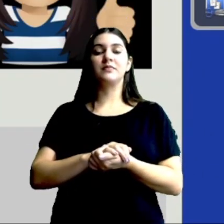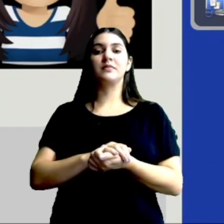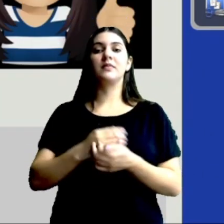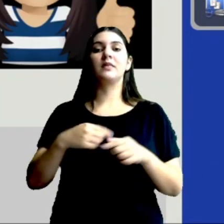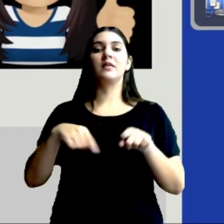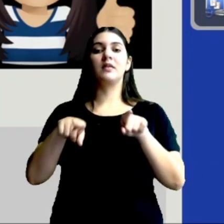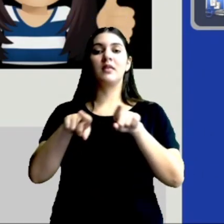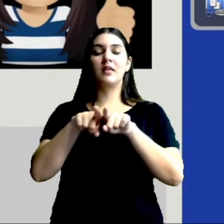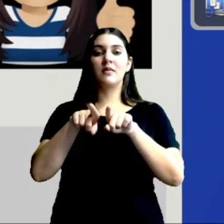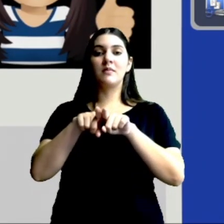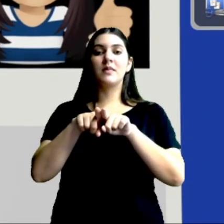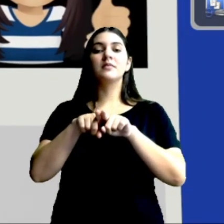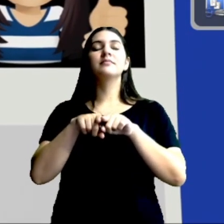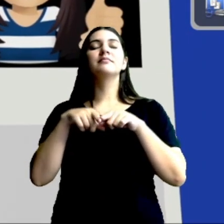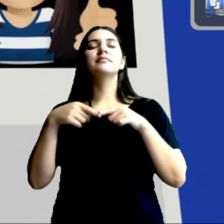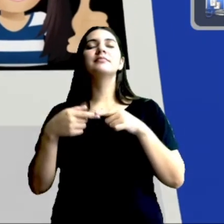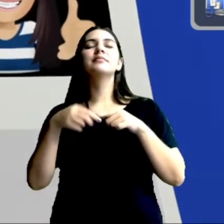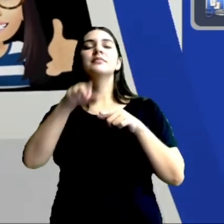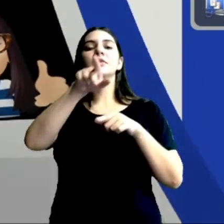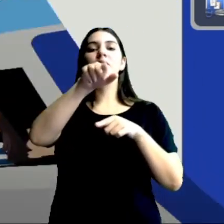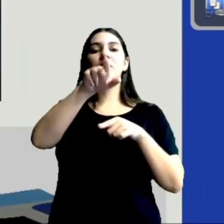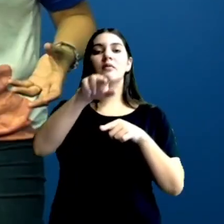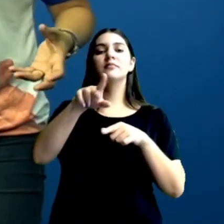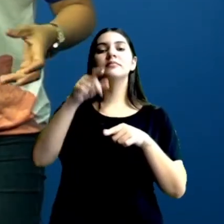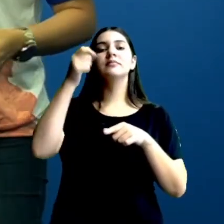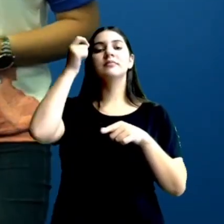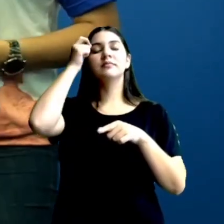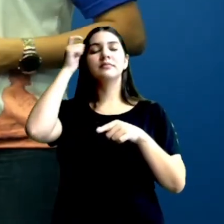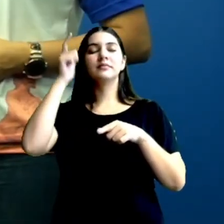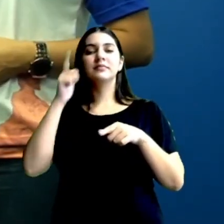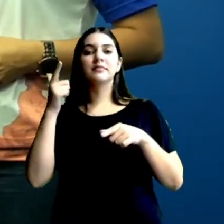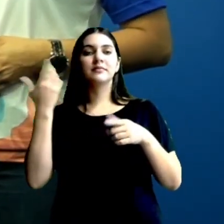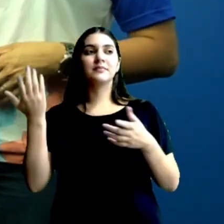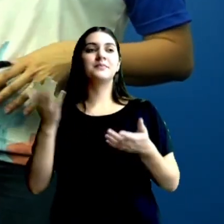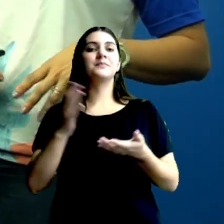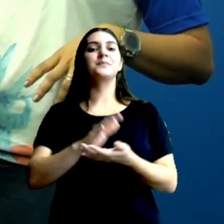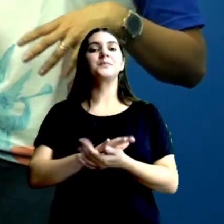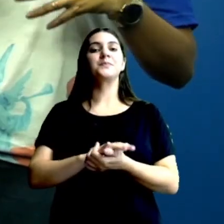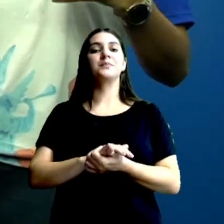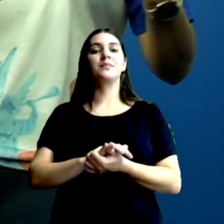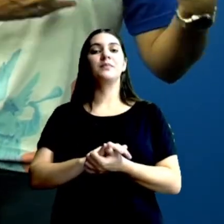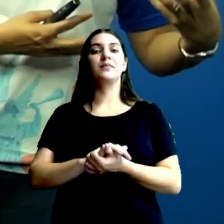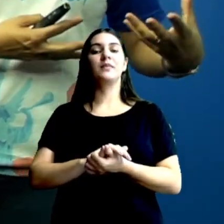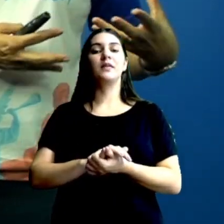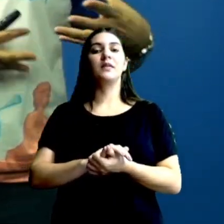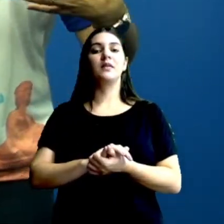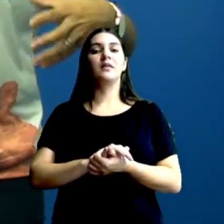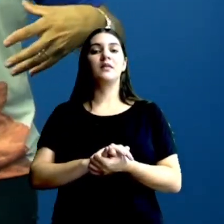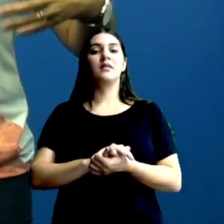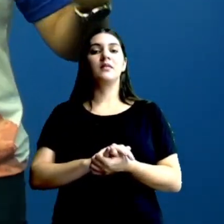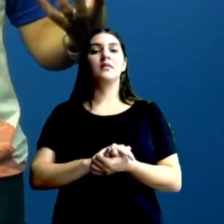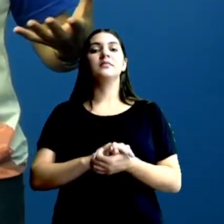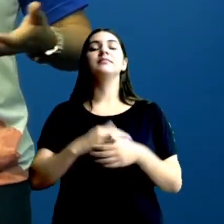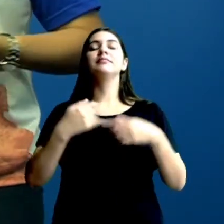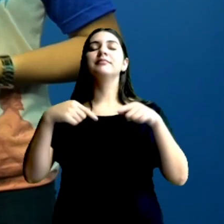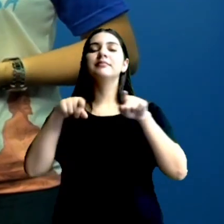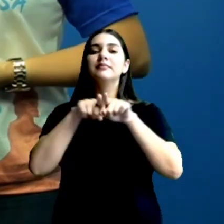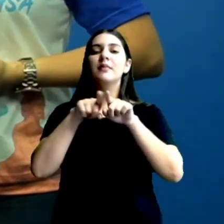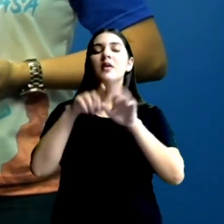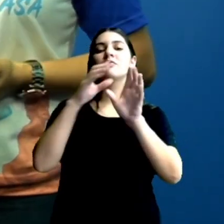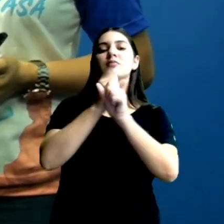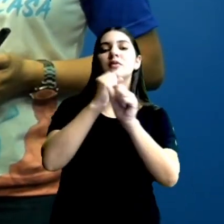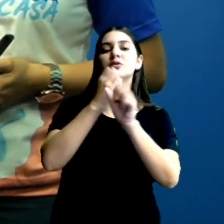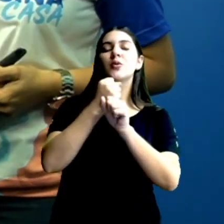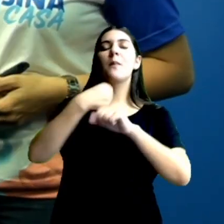de situações de igualdade envolvendo ideias, né? Com as operações e propriedades